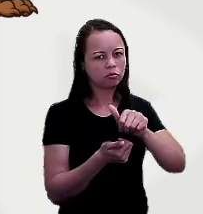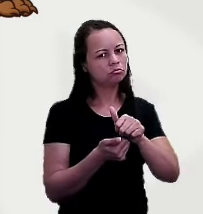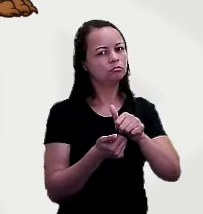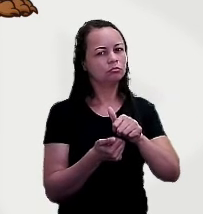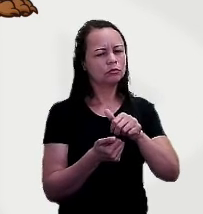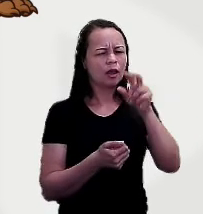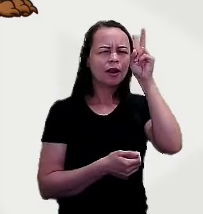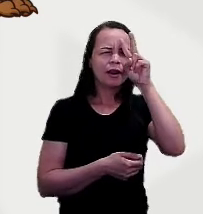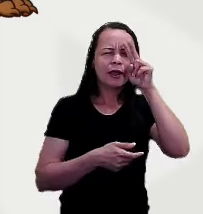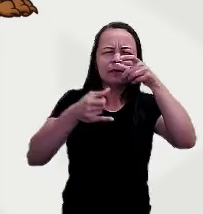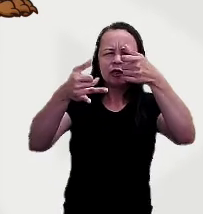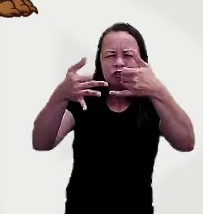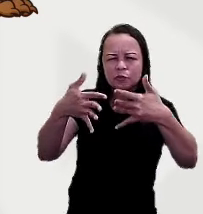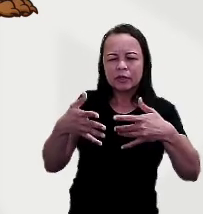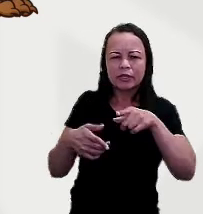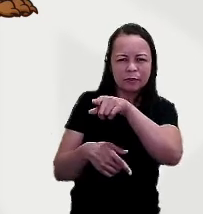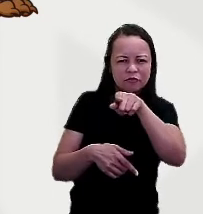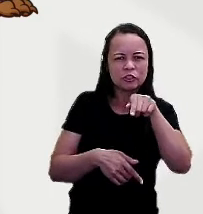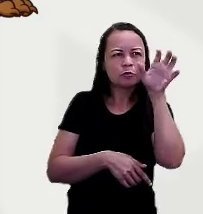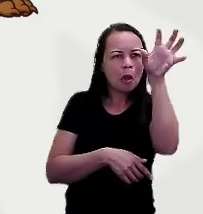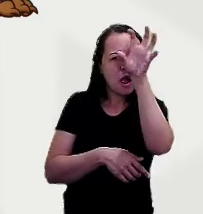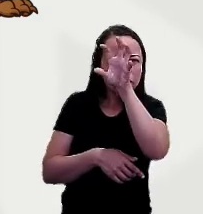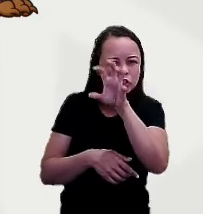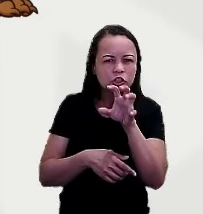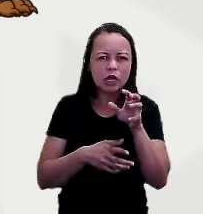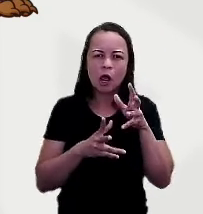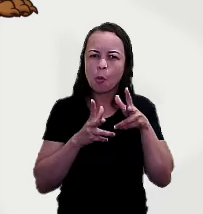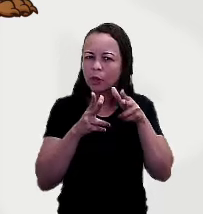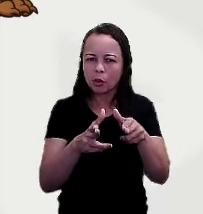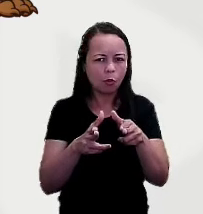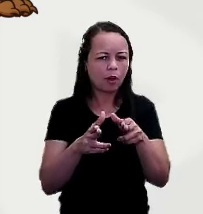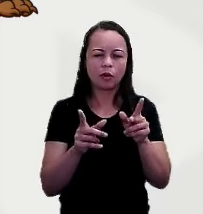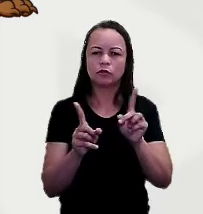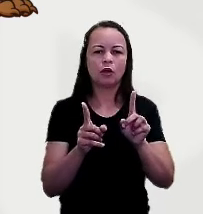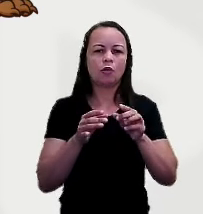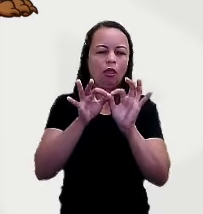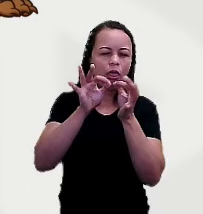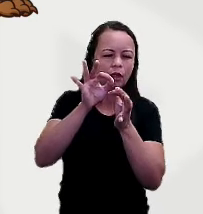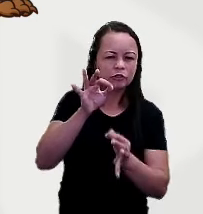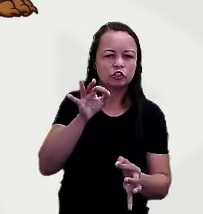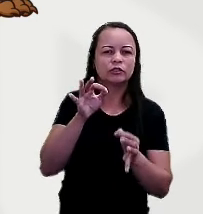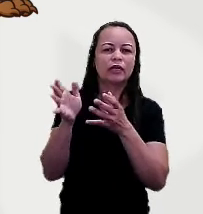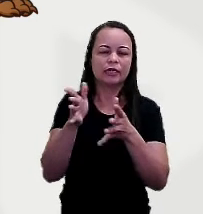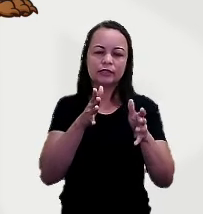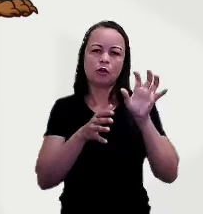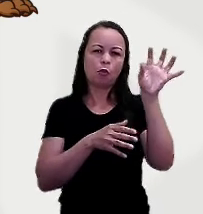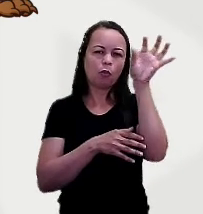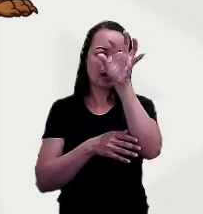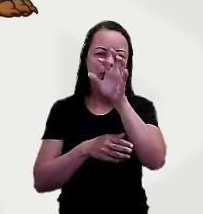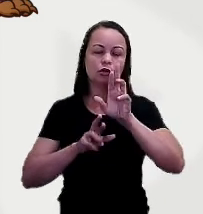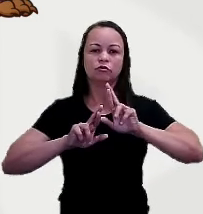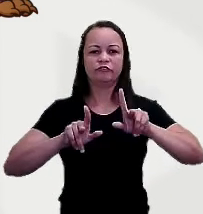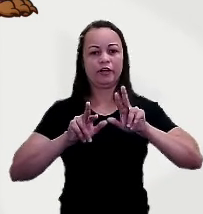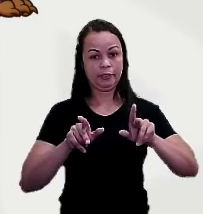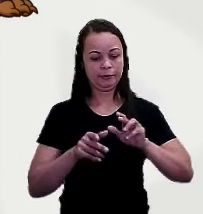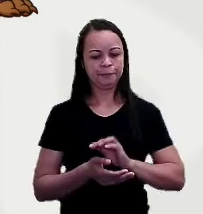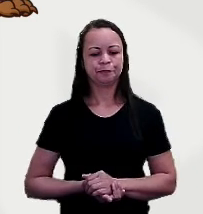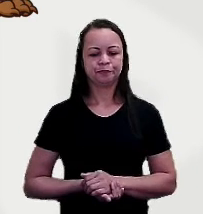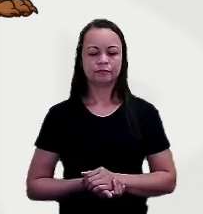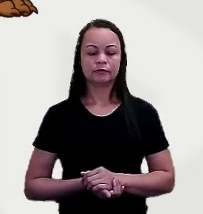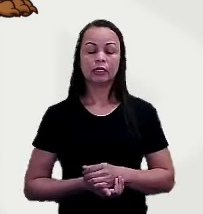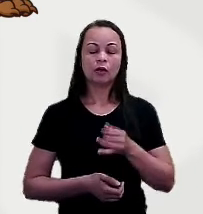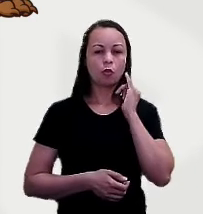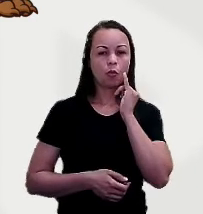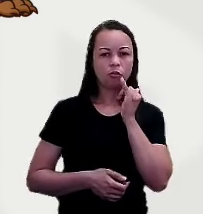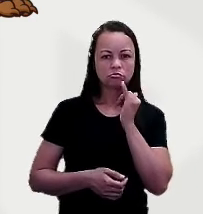não é só daquela região? Ela é bem extensa, abrange várias regiões. Ela conta sobre um